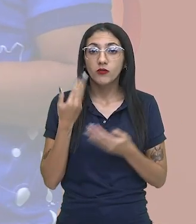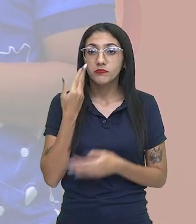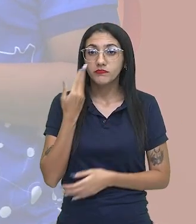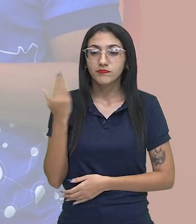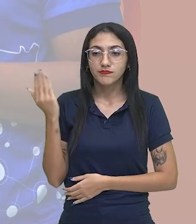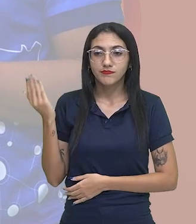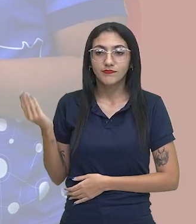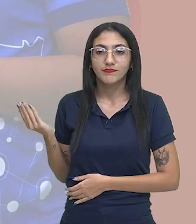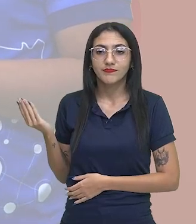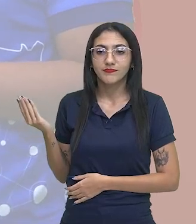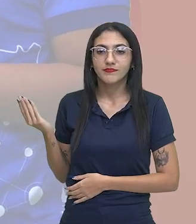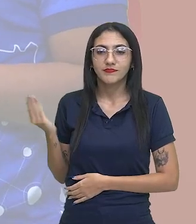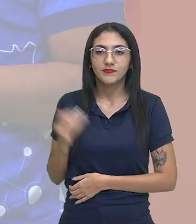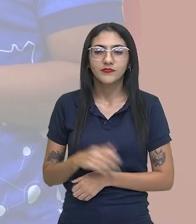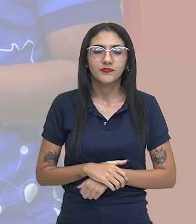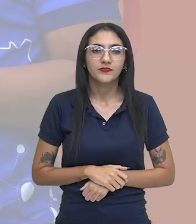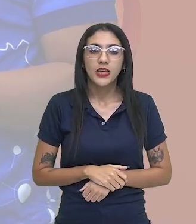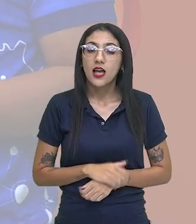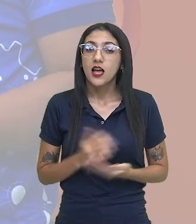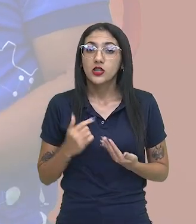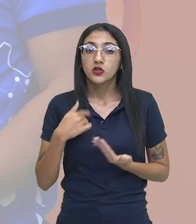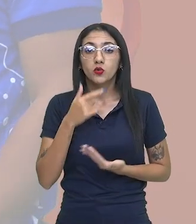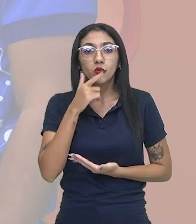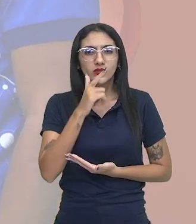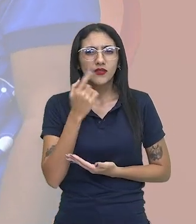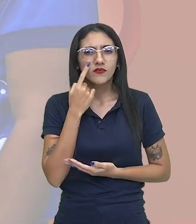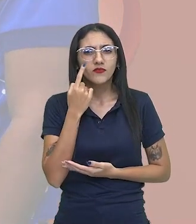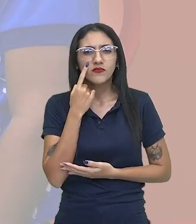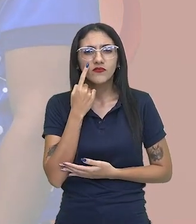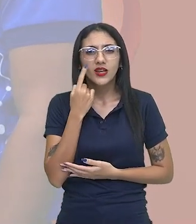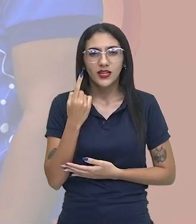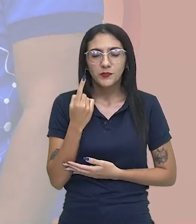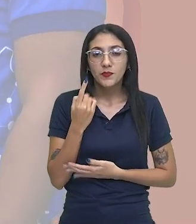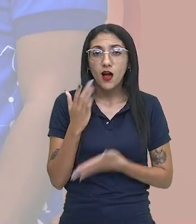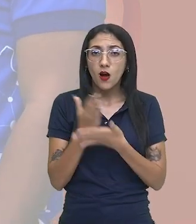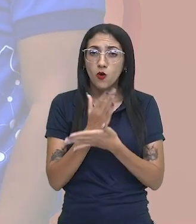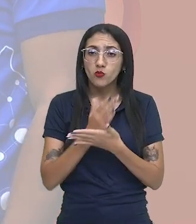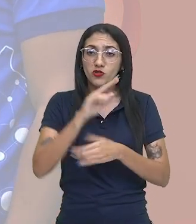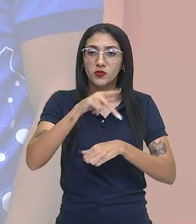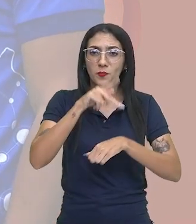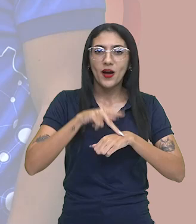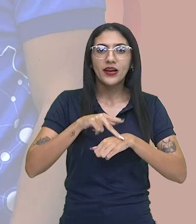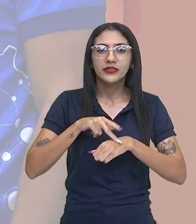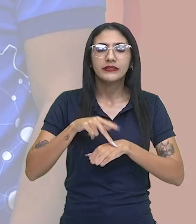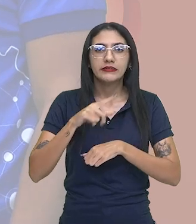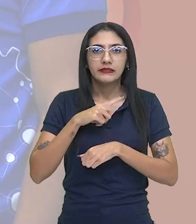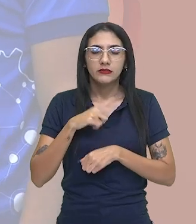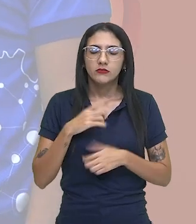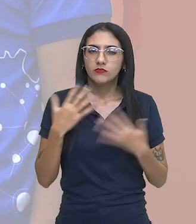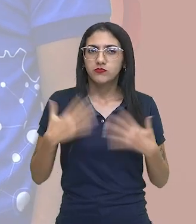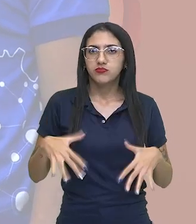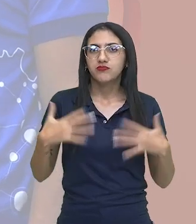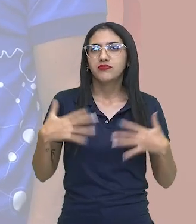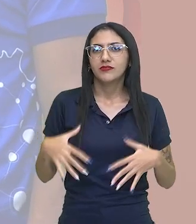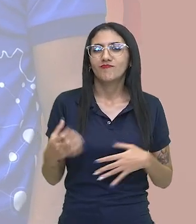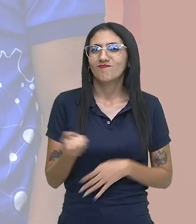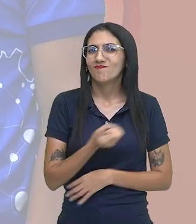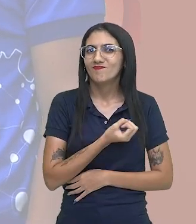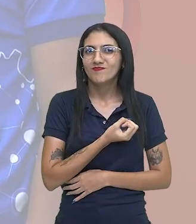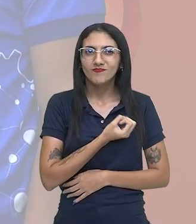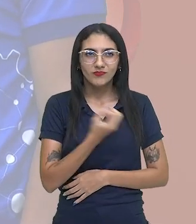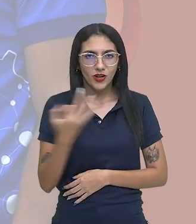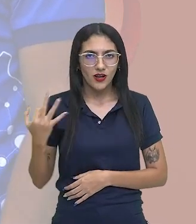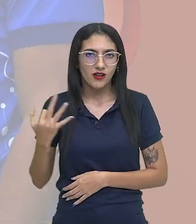grande tabela, né? A gente consegue ver que existe países onde uma grande quantidade de pessoas está compartilhando o